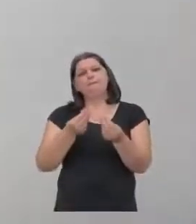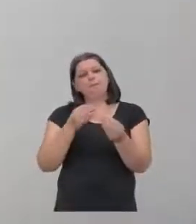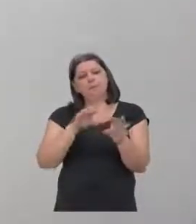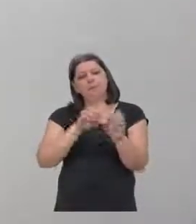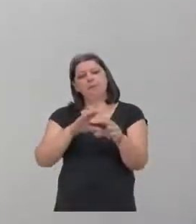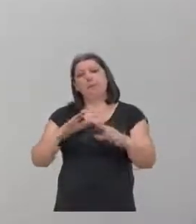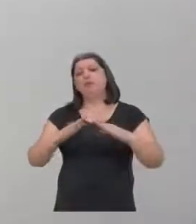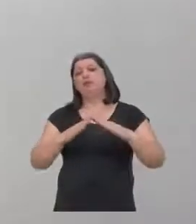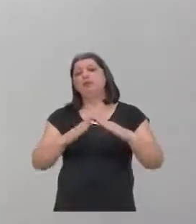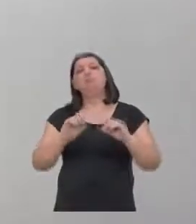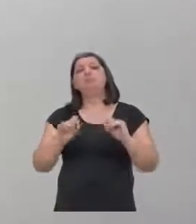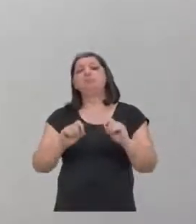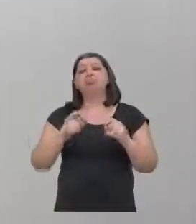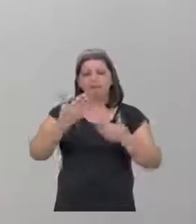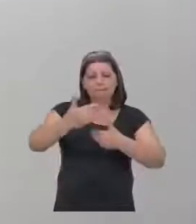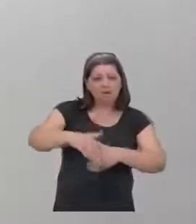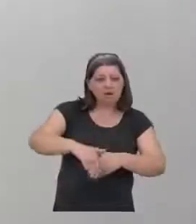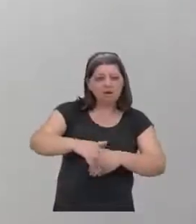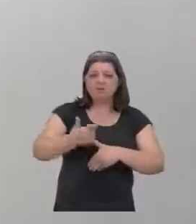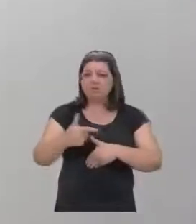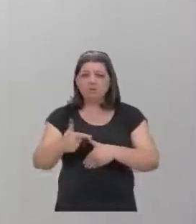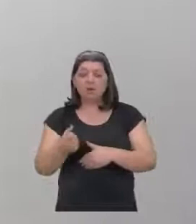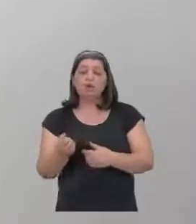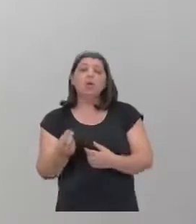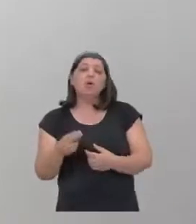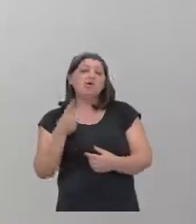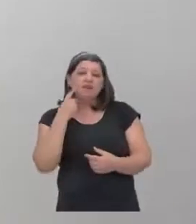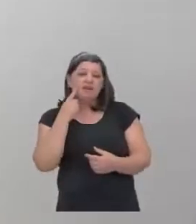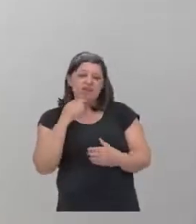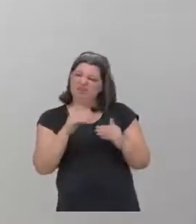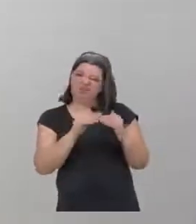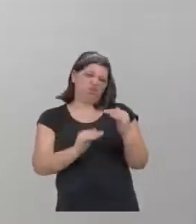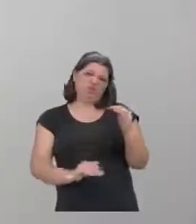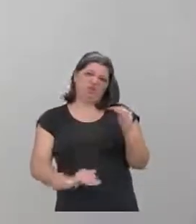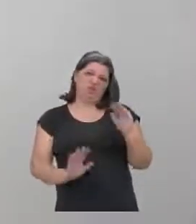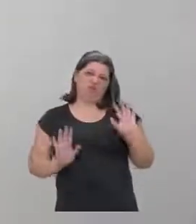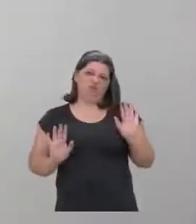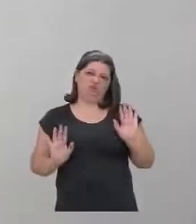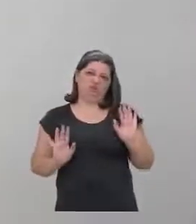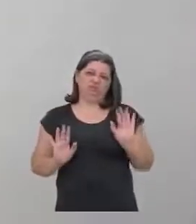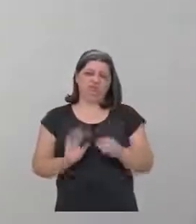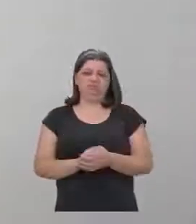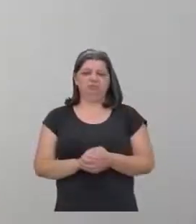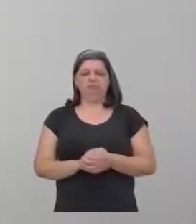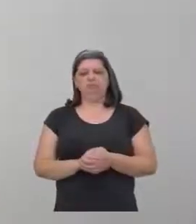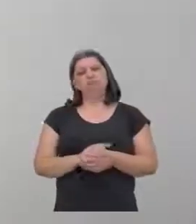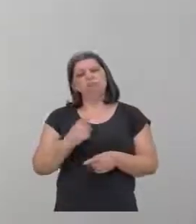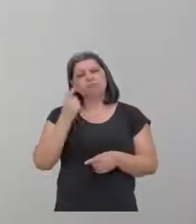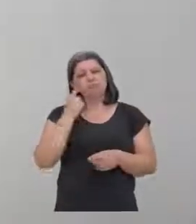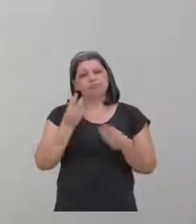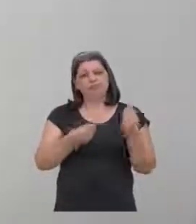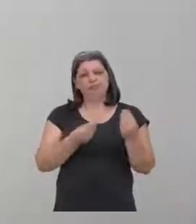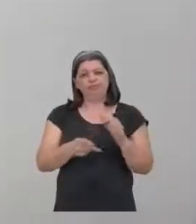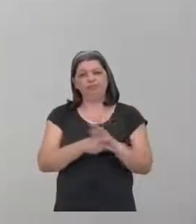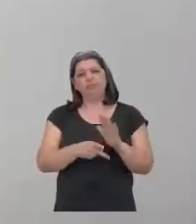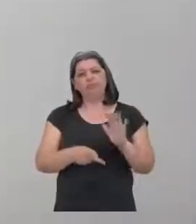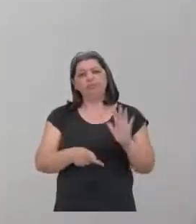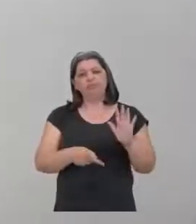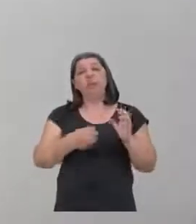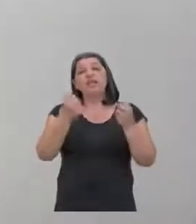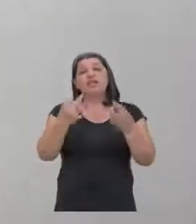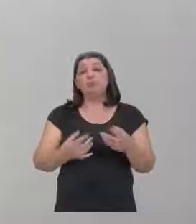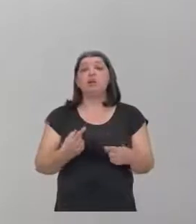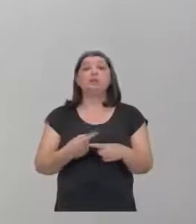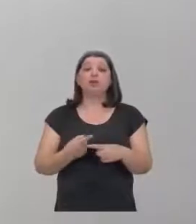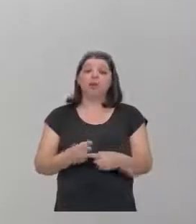a solução, com prova, sem provas. Ou então você é contra. E aí você pega pega e argumenta o porquê. E aí explica, você